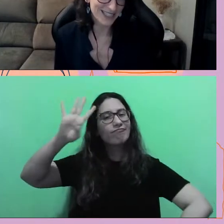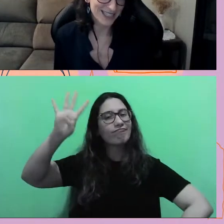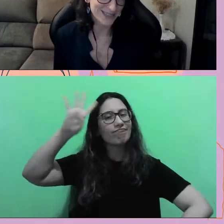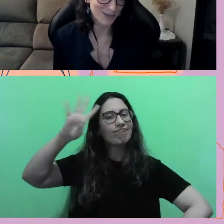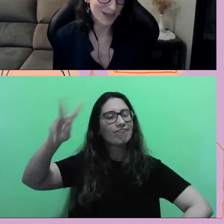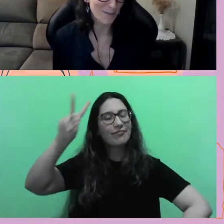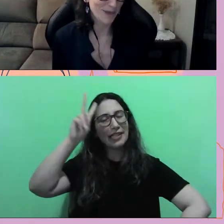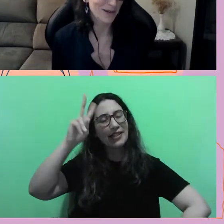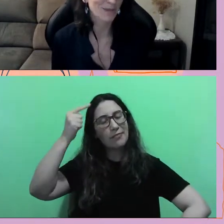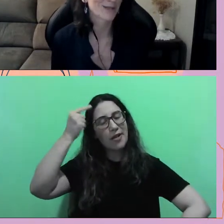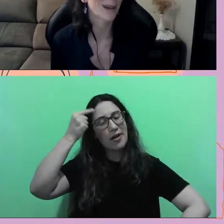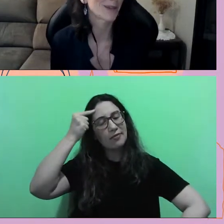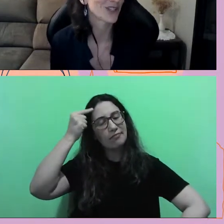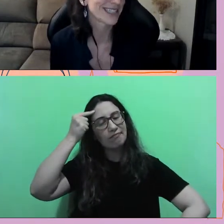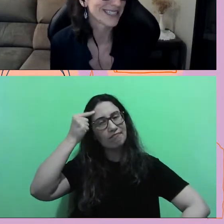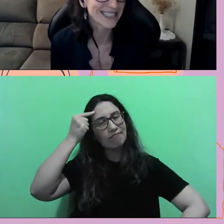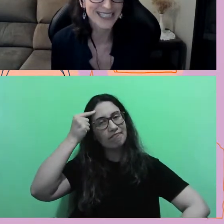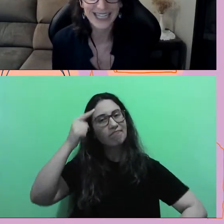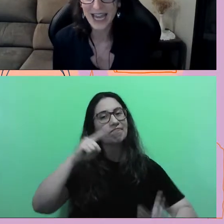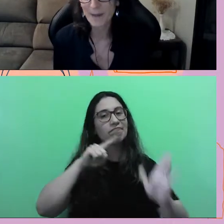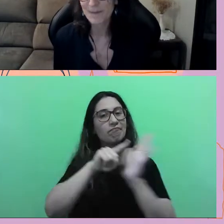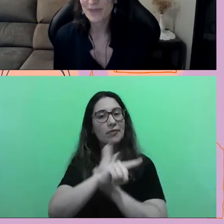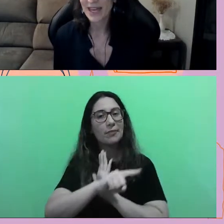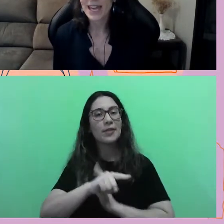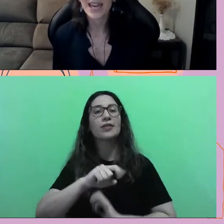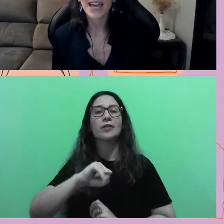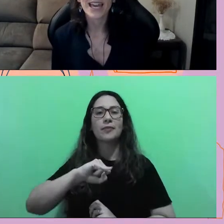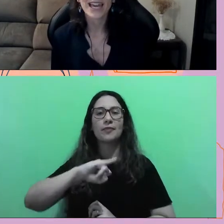até aqui, assim, para perguntar para a Jaci, que